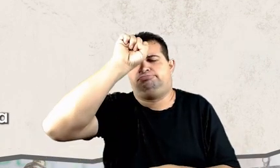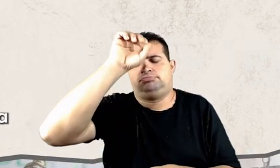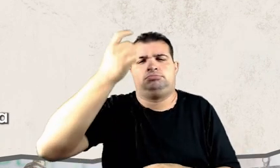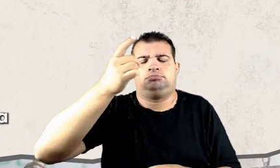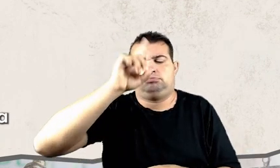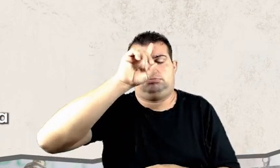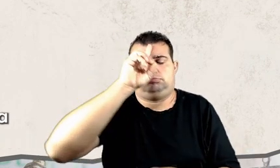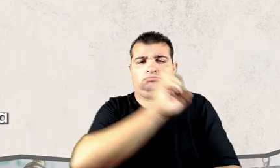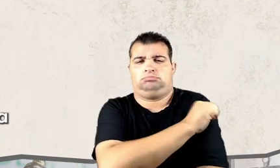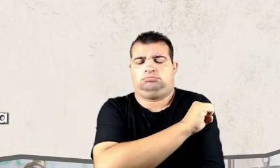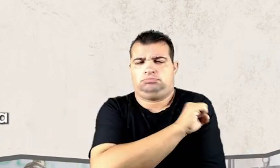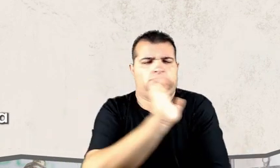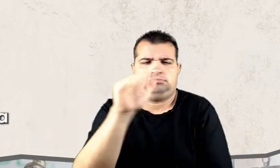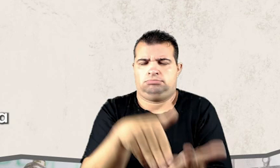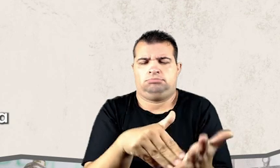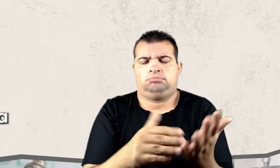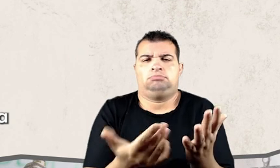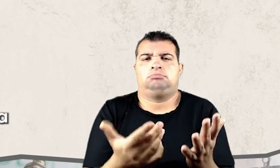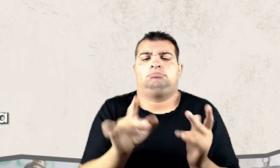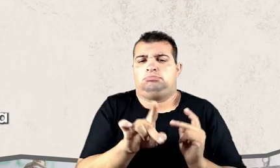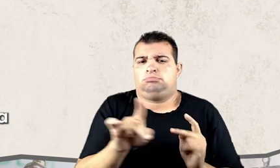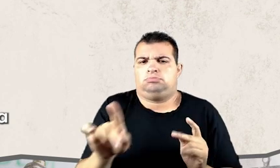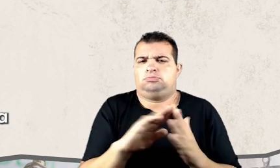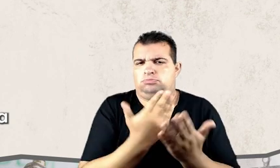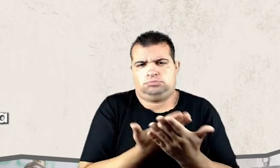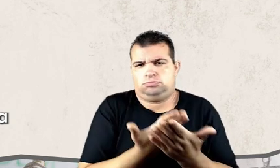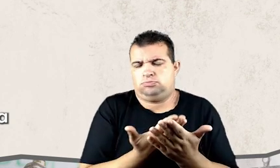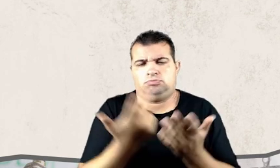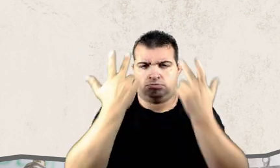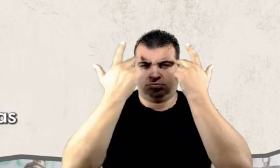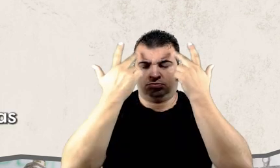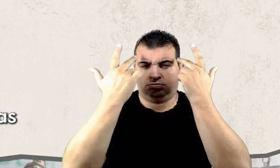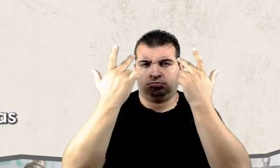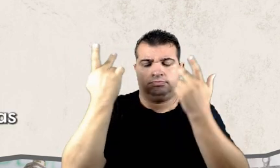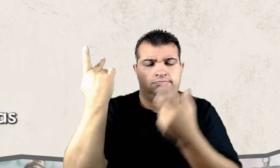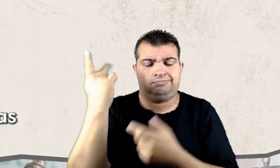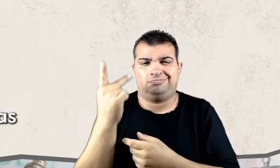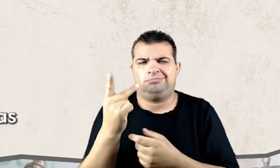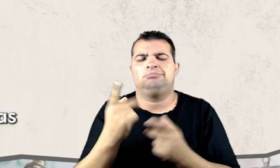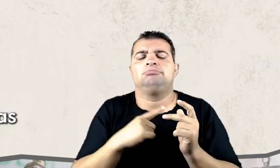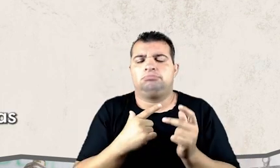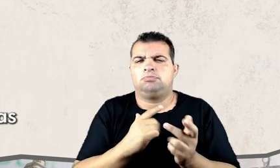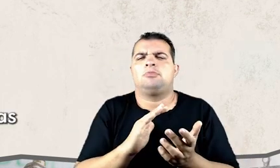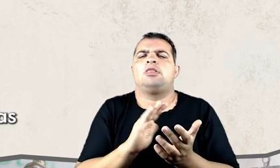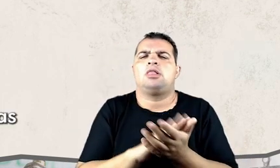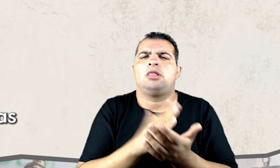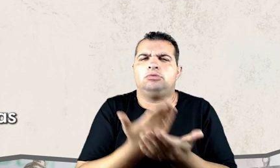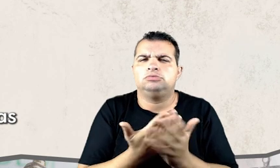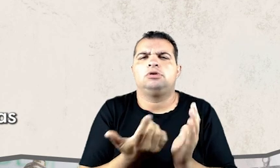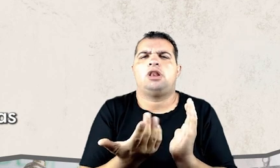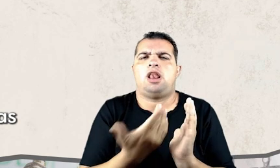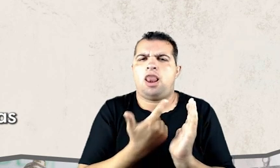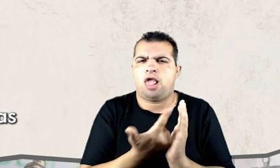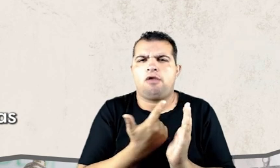Os catedráticos de psicologia nas escolas normais, eles traduziram